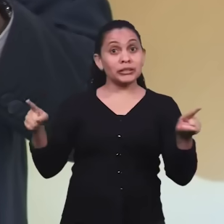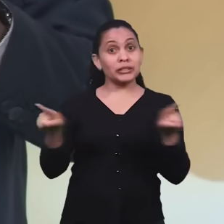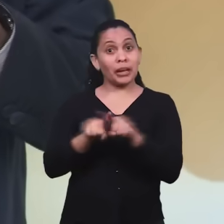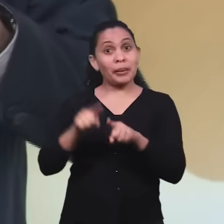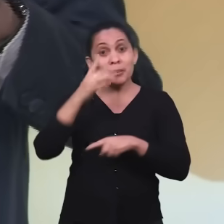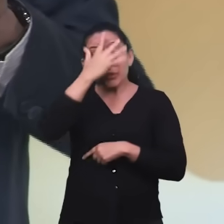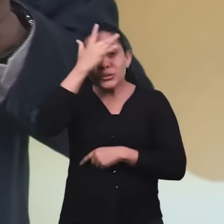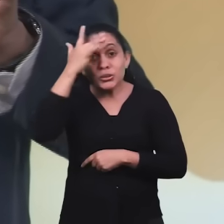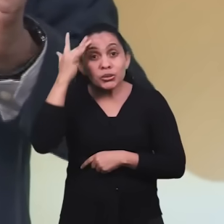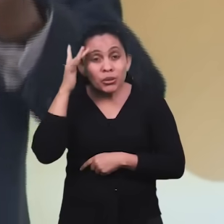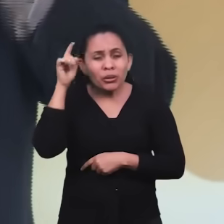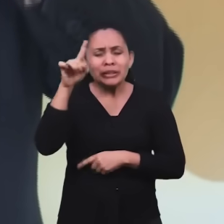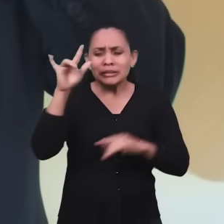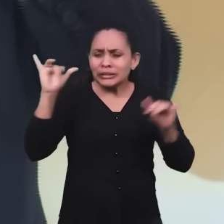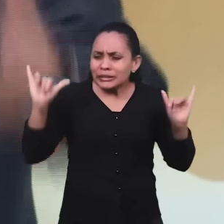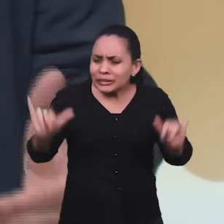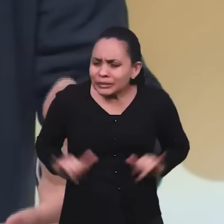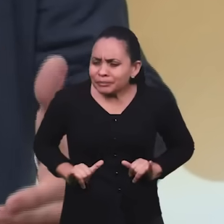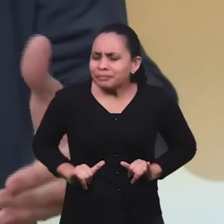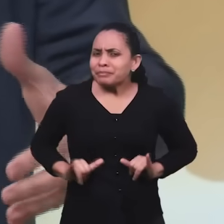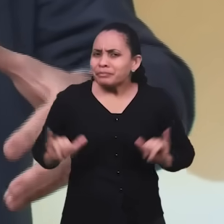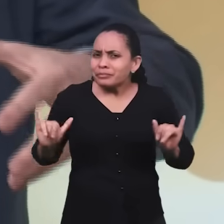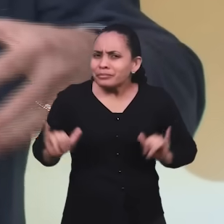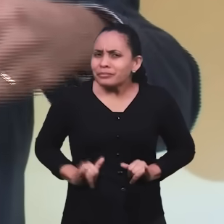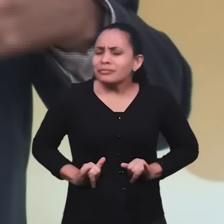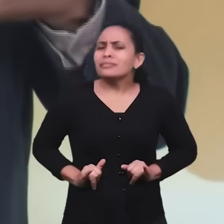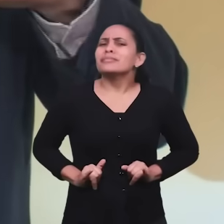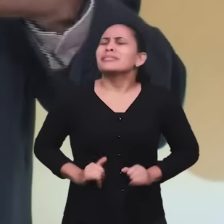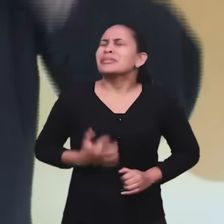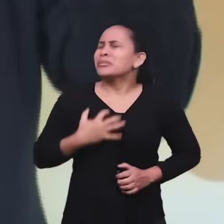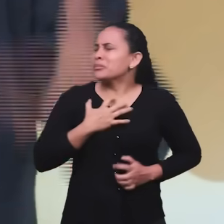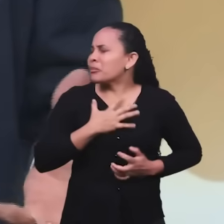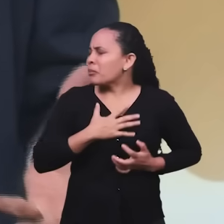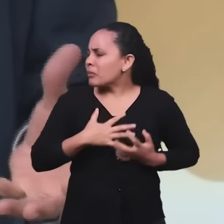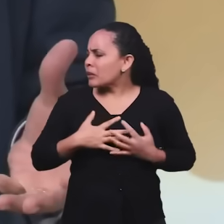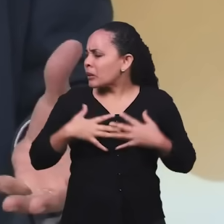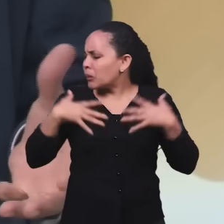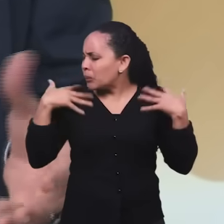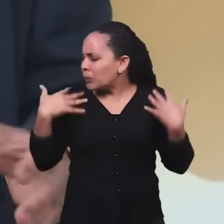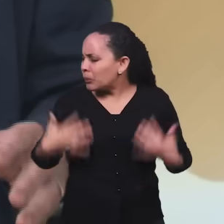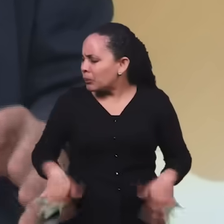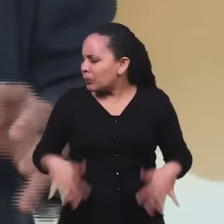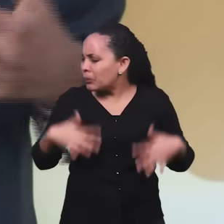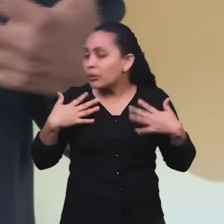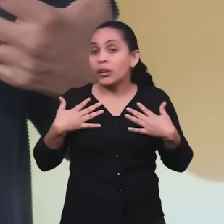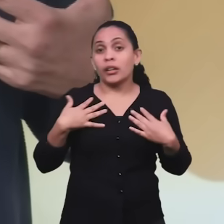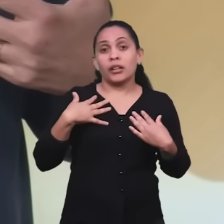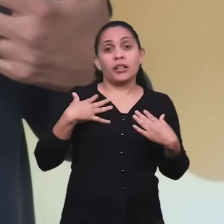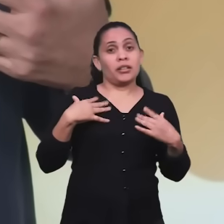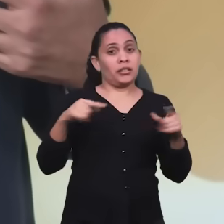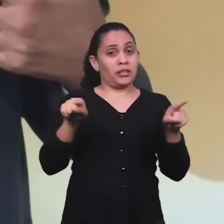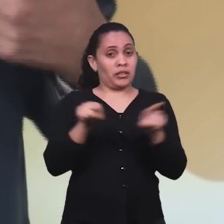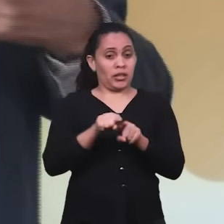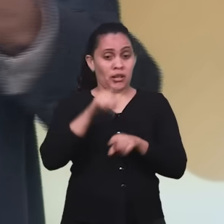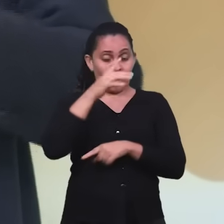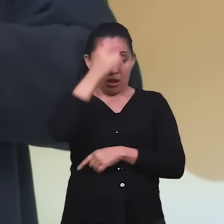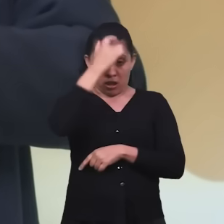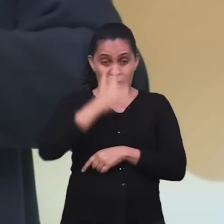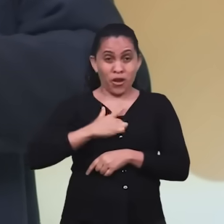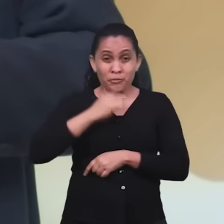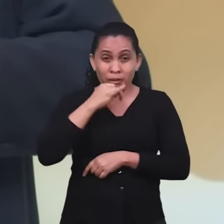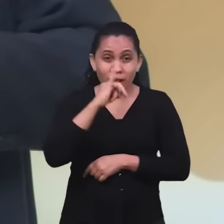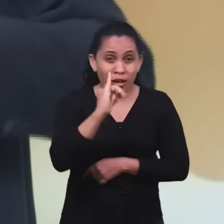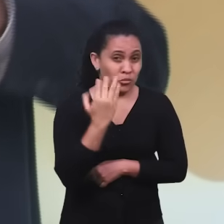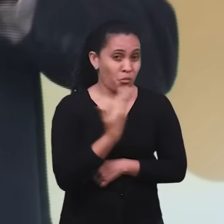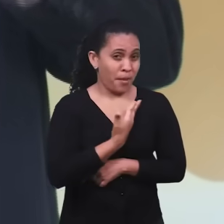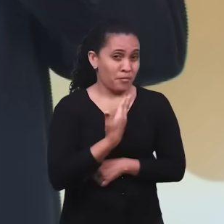momento, aquele que está sofrendo, que está passando as agruras da vida, não sou eu, não é uma